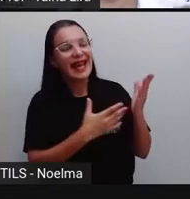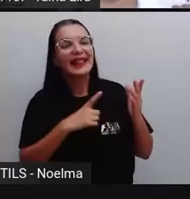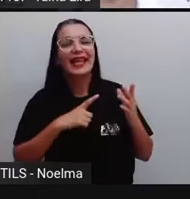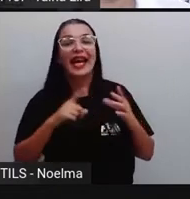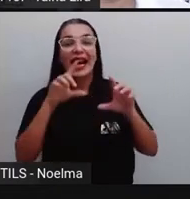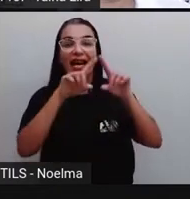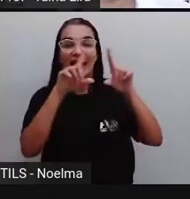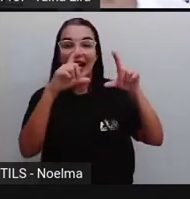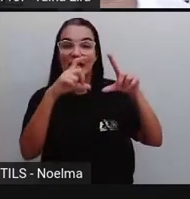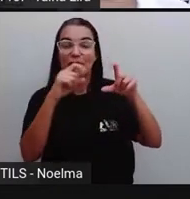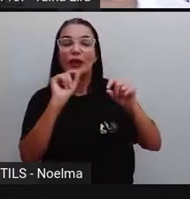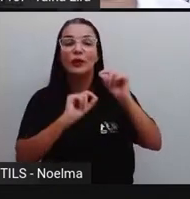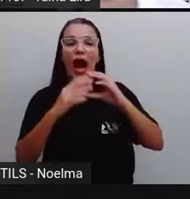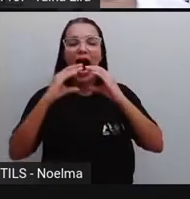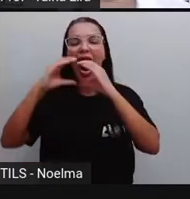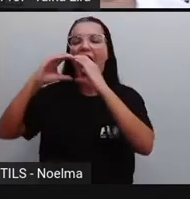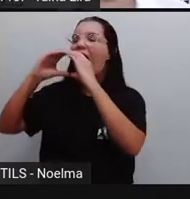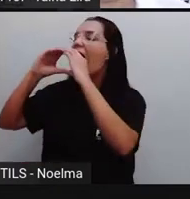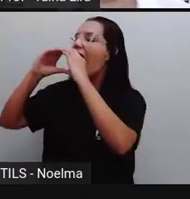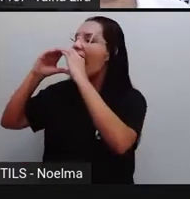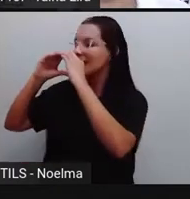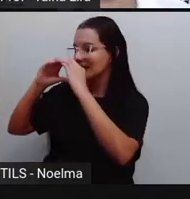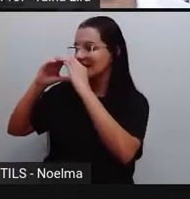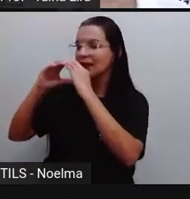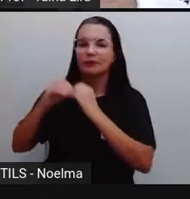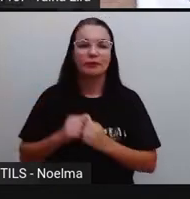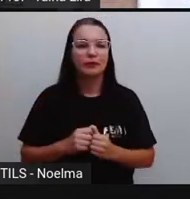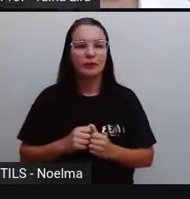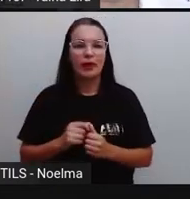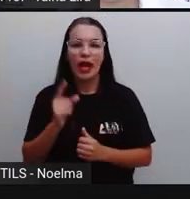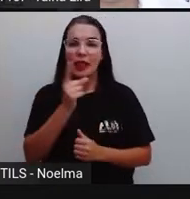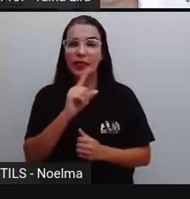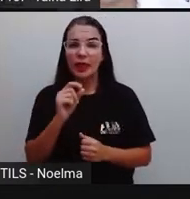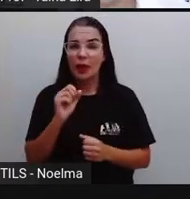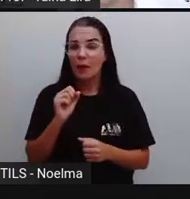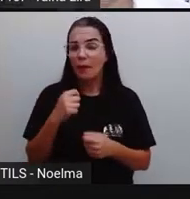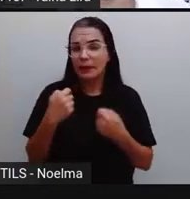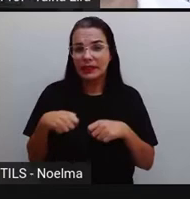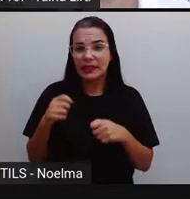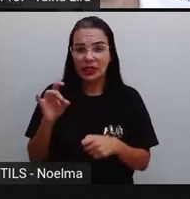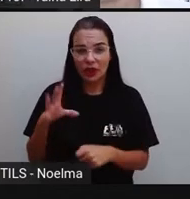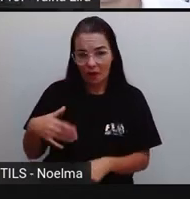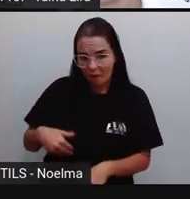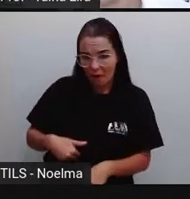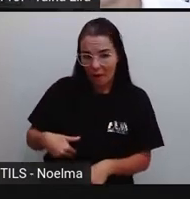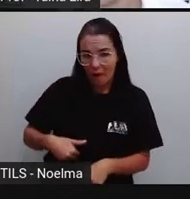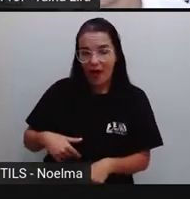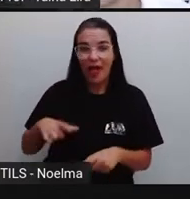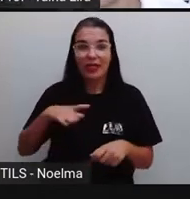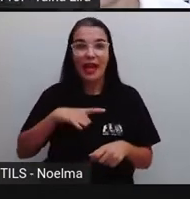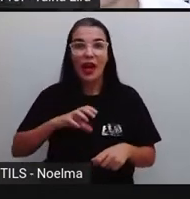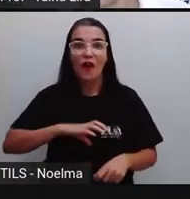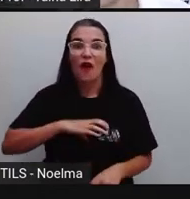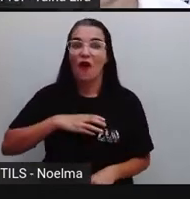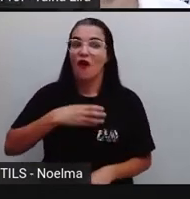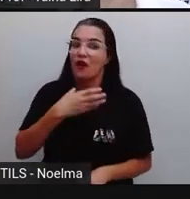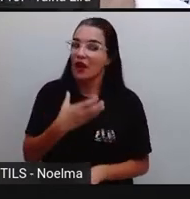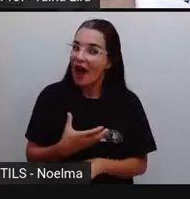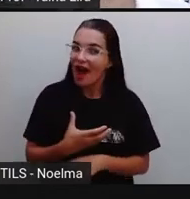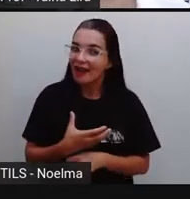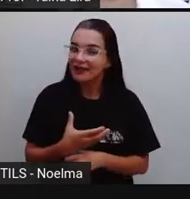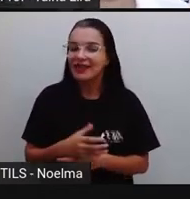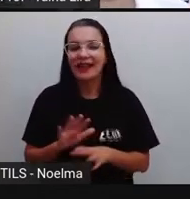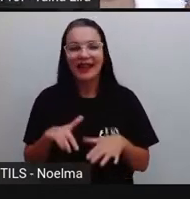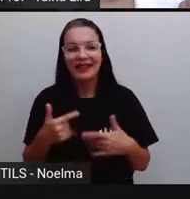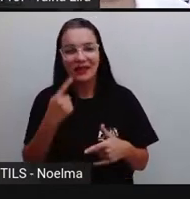um hambúrguer, né? Não basta ter fome, tem que ter coragem. Então, esse aí é um texto